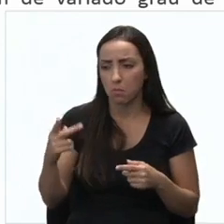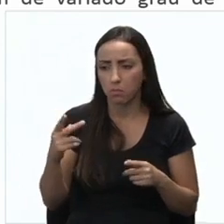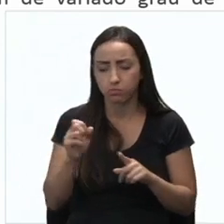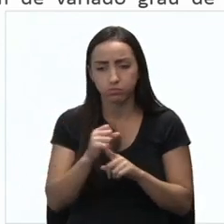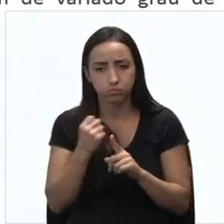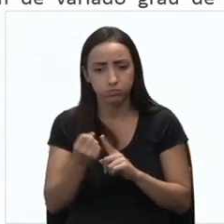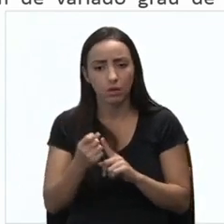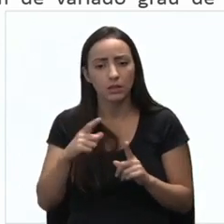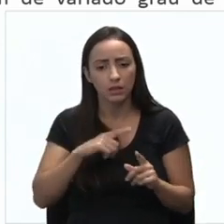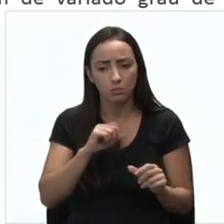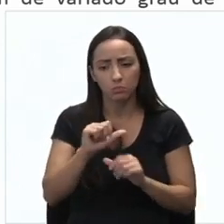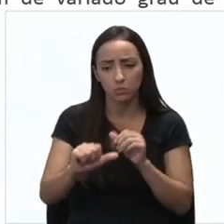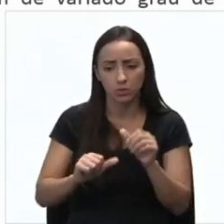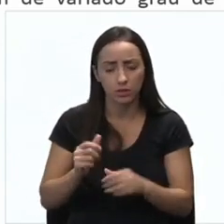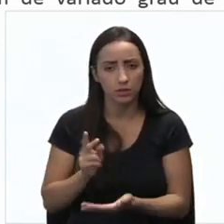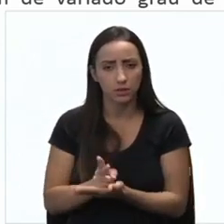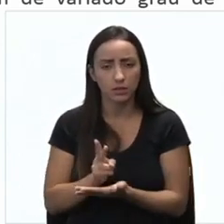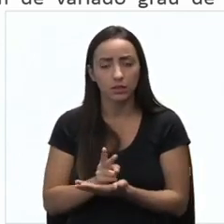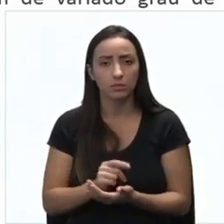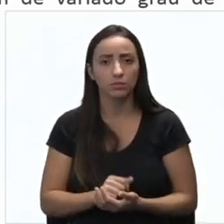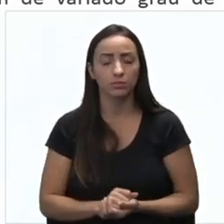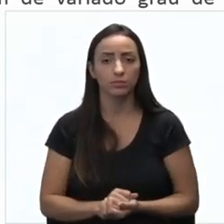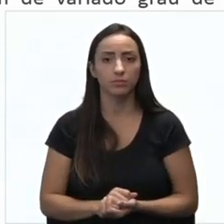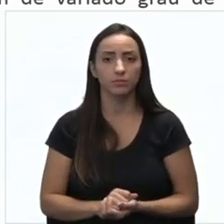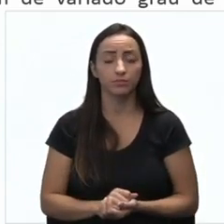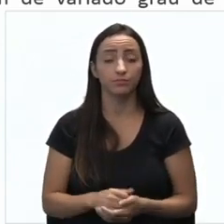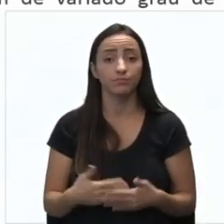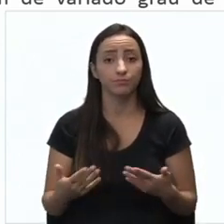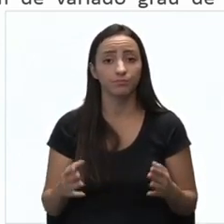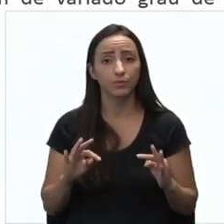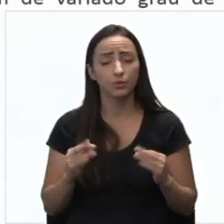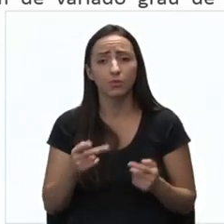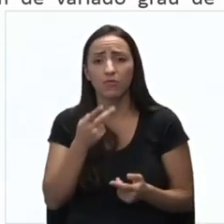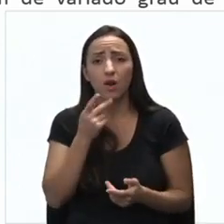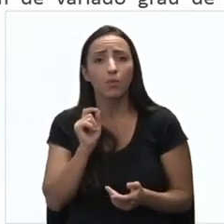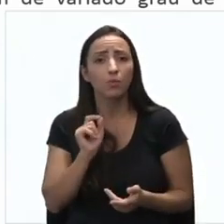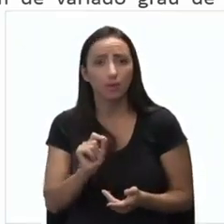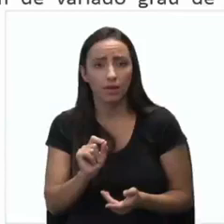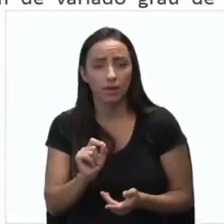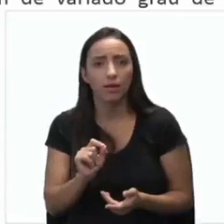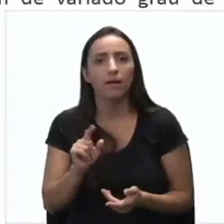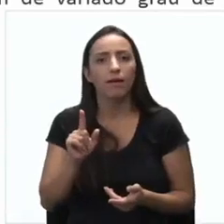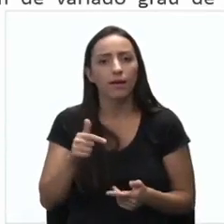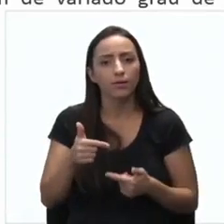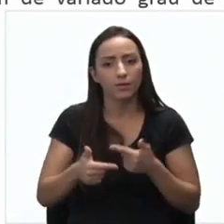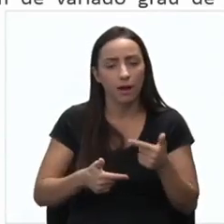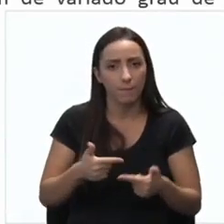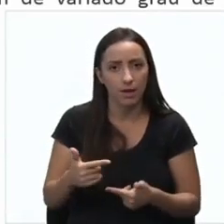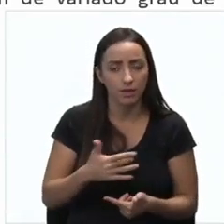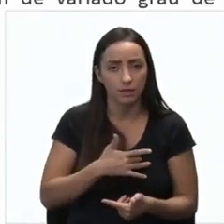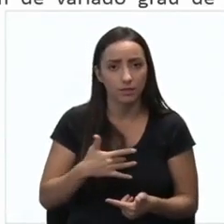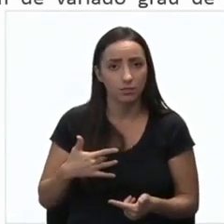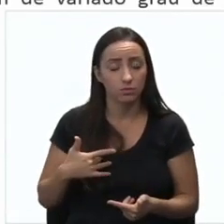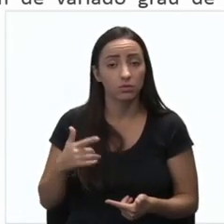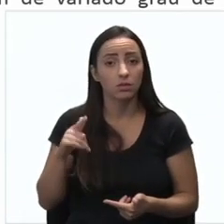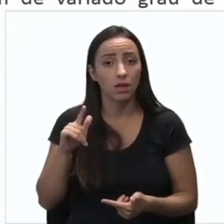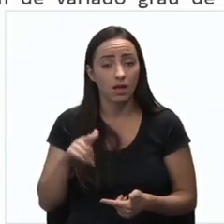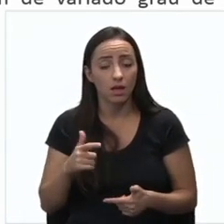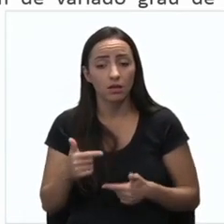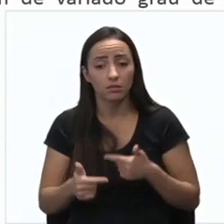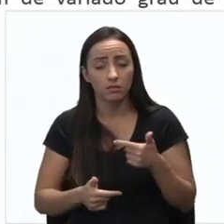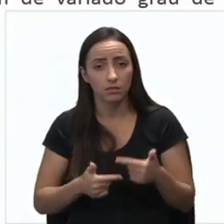por mudanças constantes. Então, tudo isso para dizer o quê? Que o trabalho em saúde é um